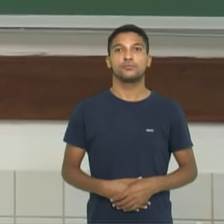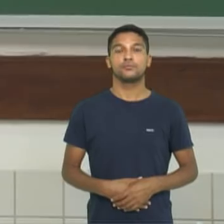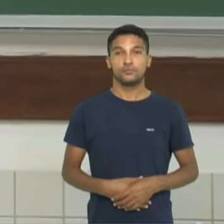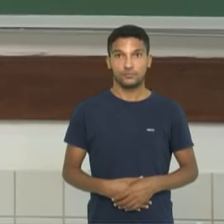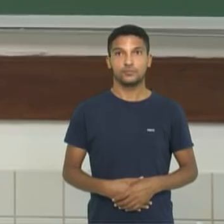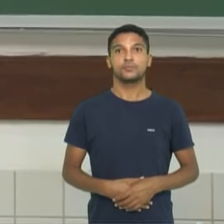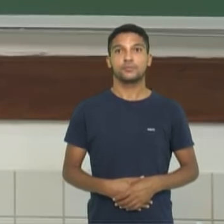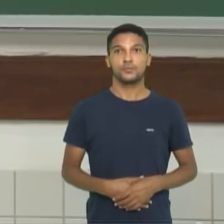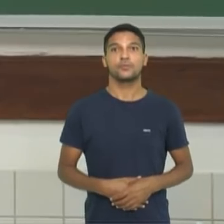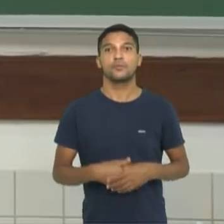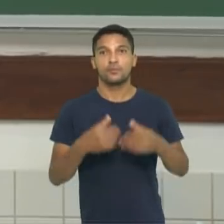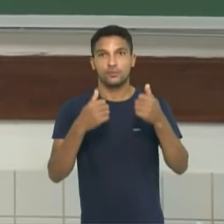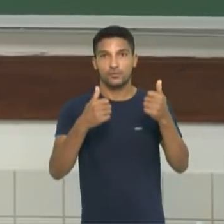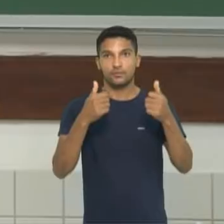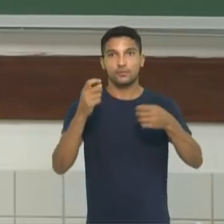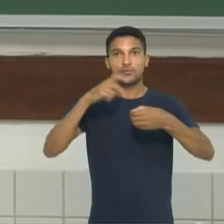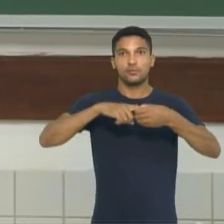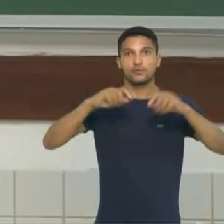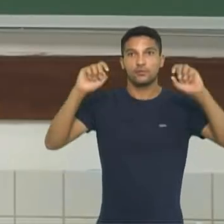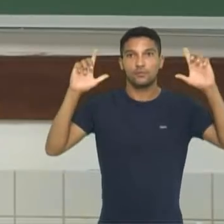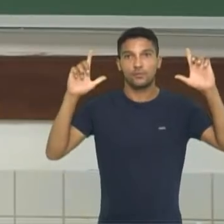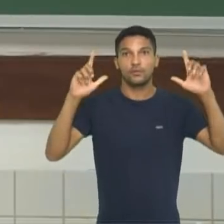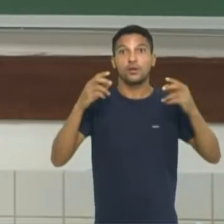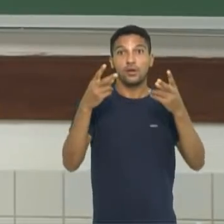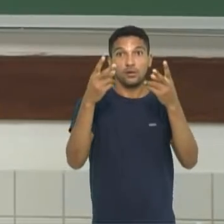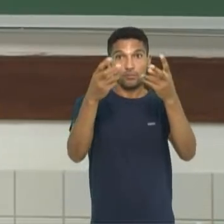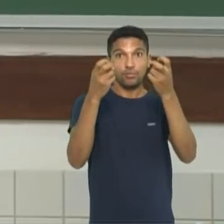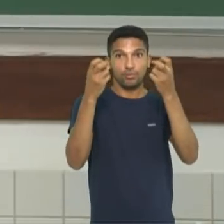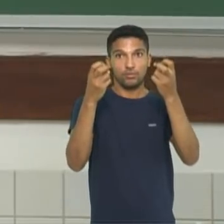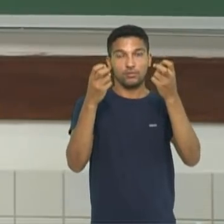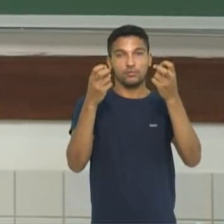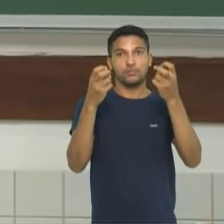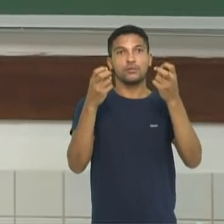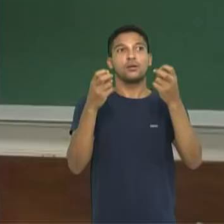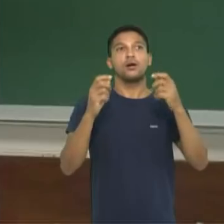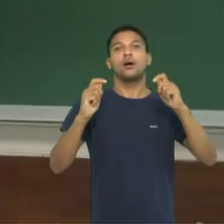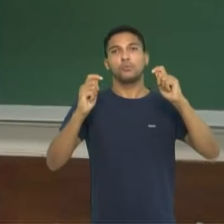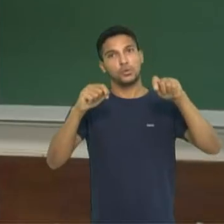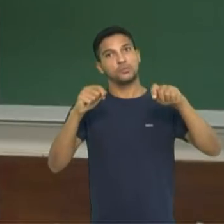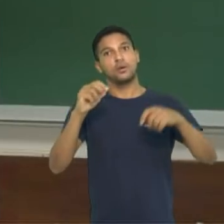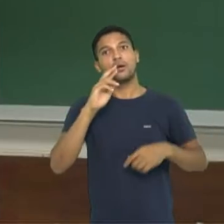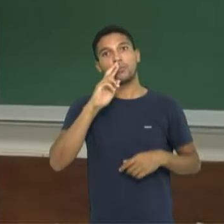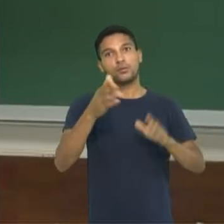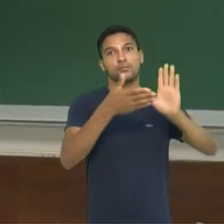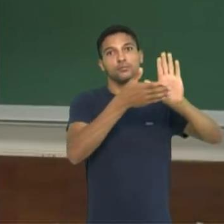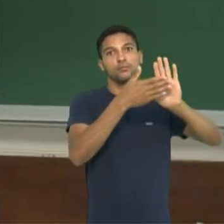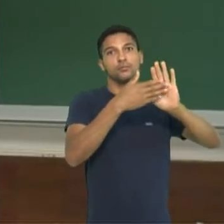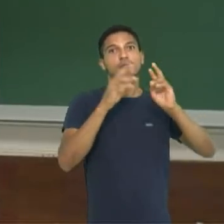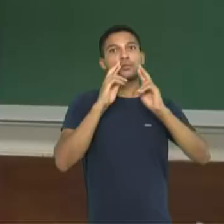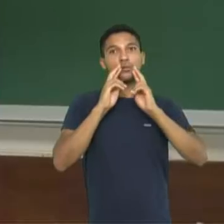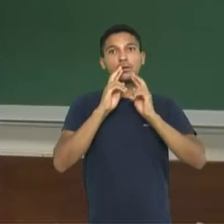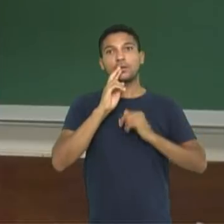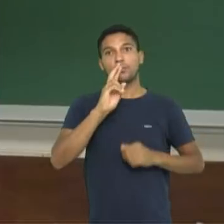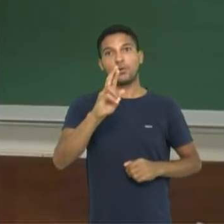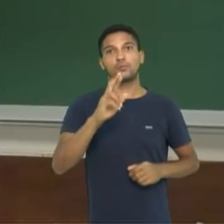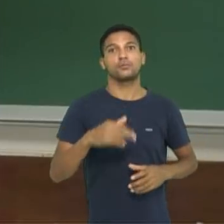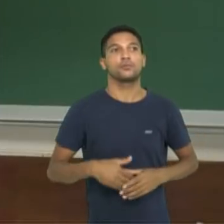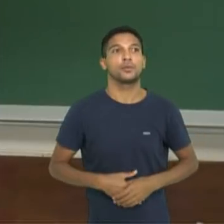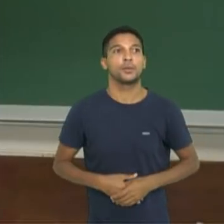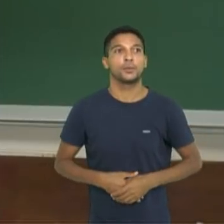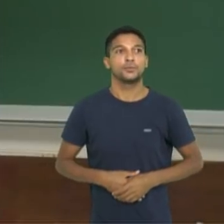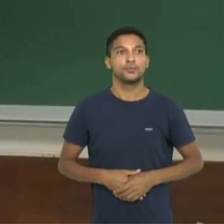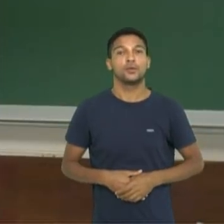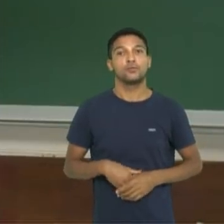E aí, pessoal, vamos retornar, então observem lá, né, as possibilidades ali de vocês acertarem, né, utilizando as